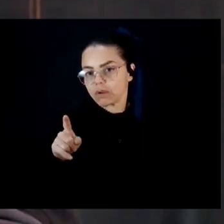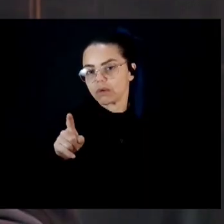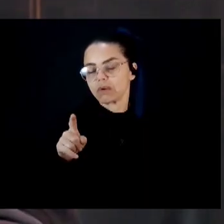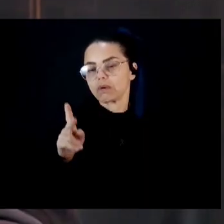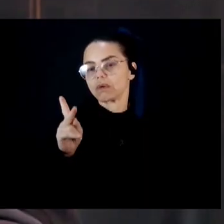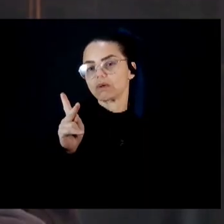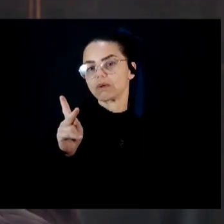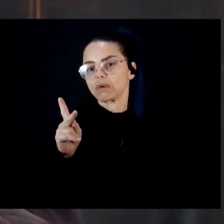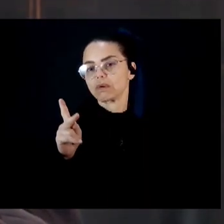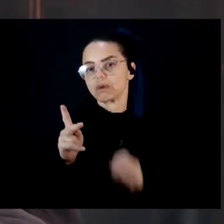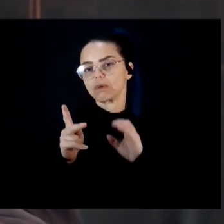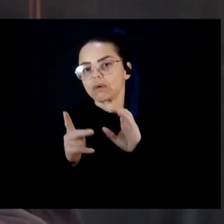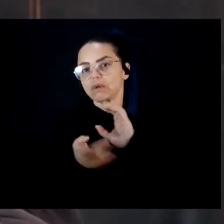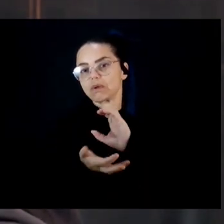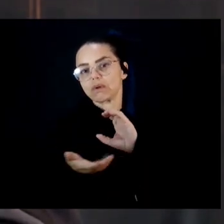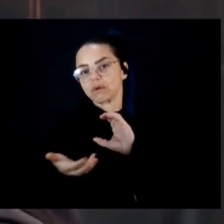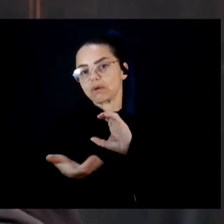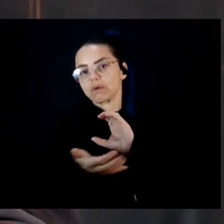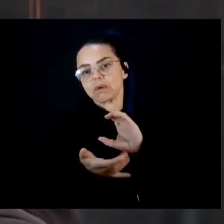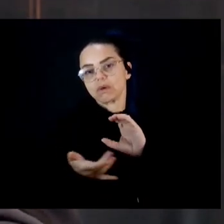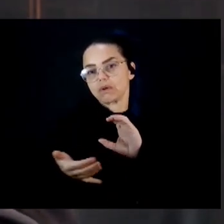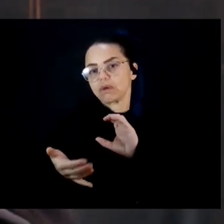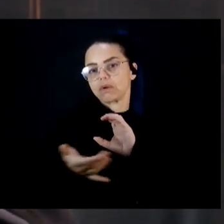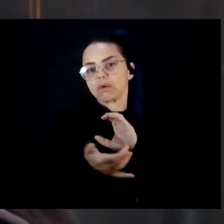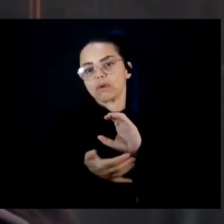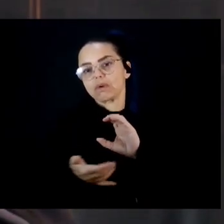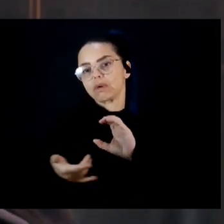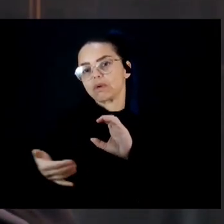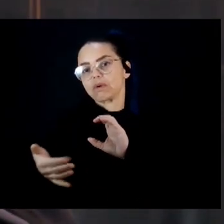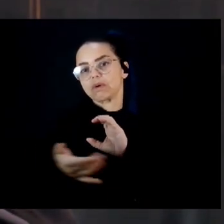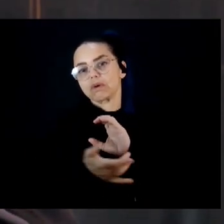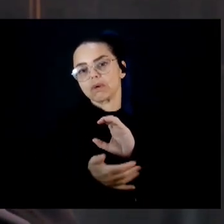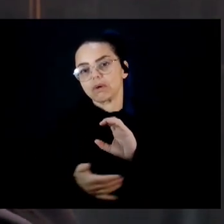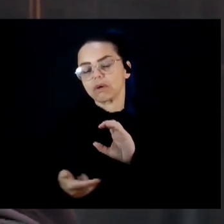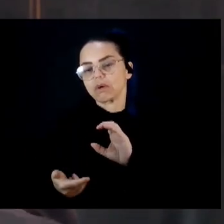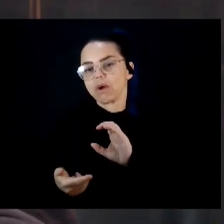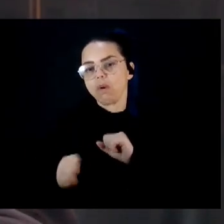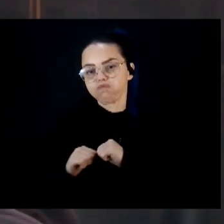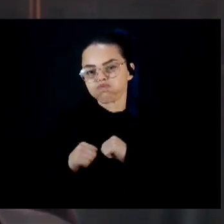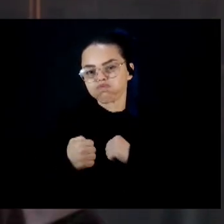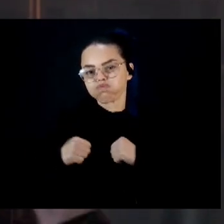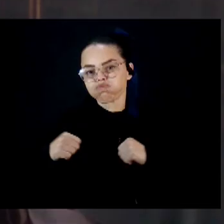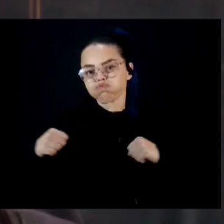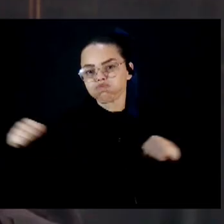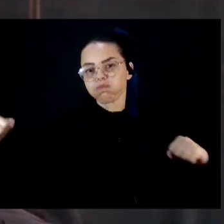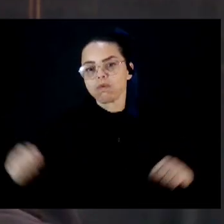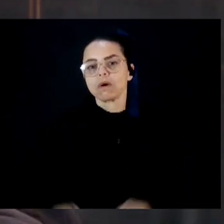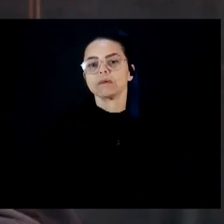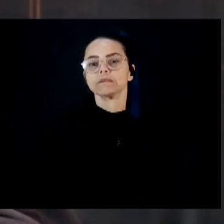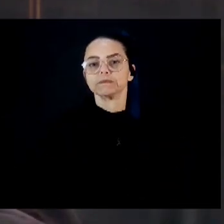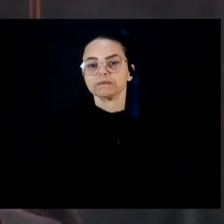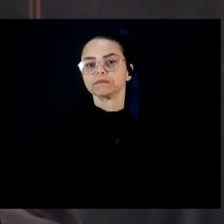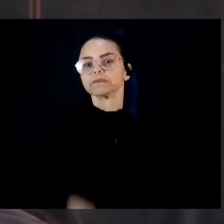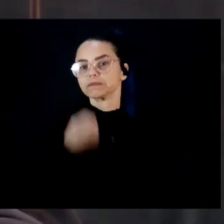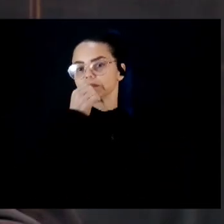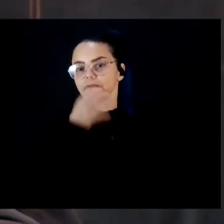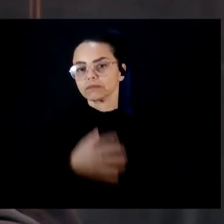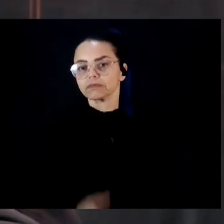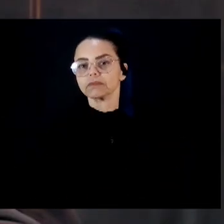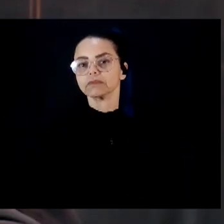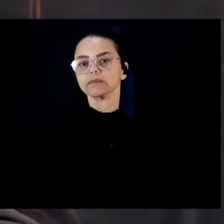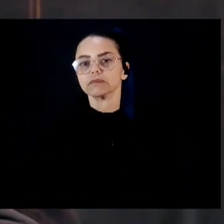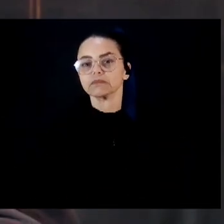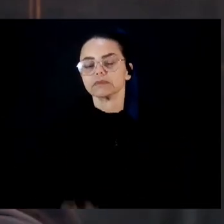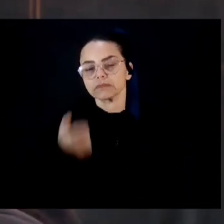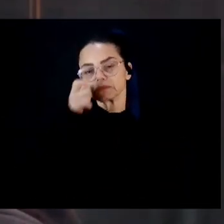dela, vai ter uma potencialização ali de ganho de peso. Então, é muito boa, é muito